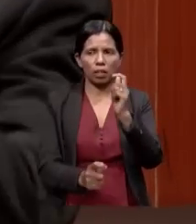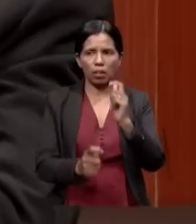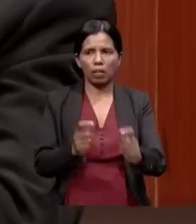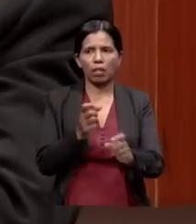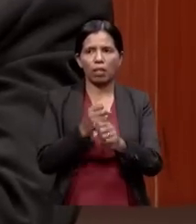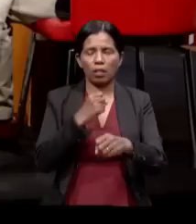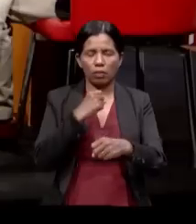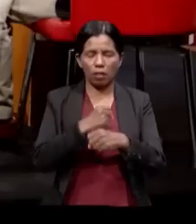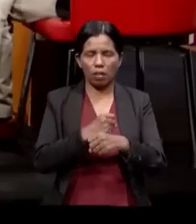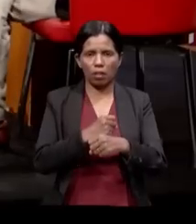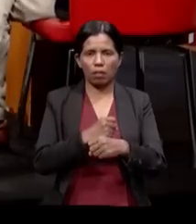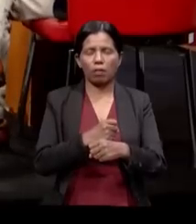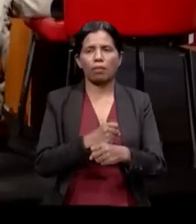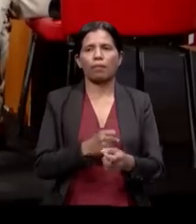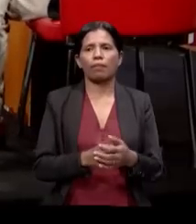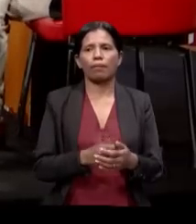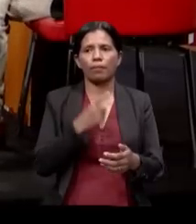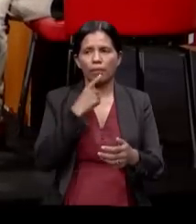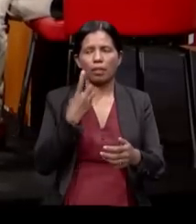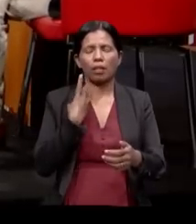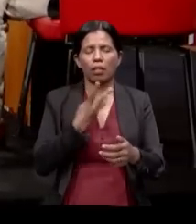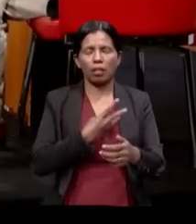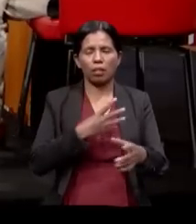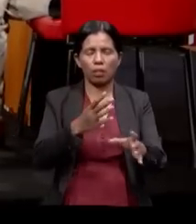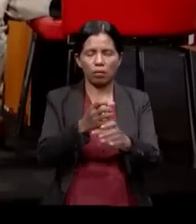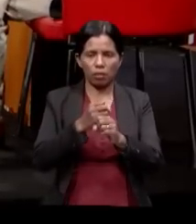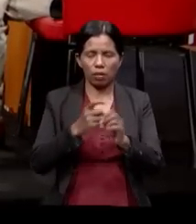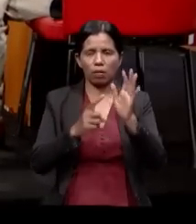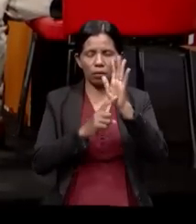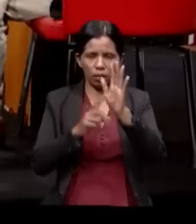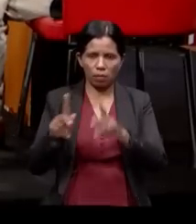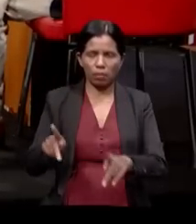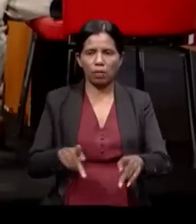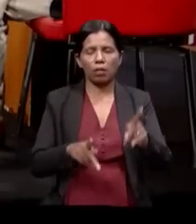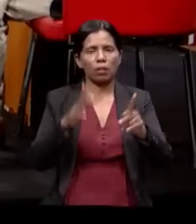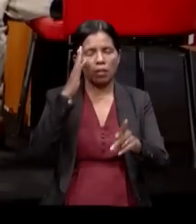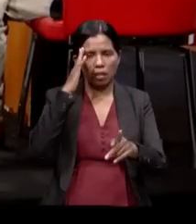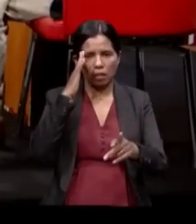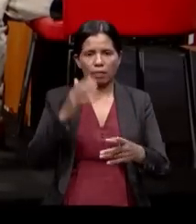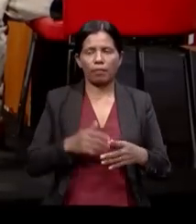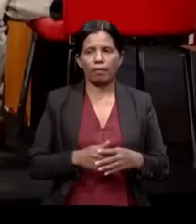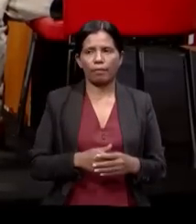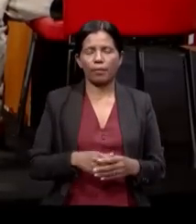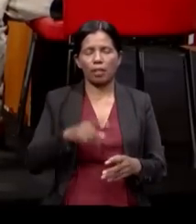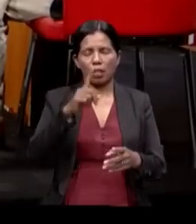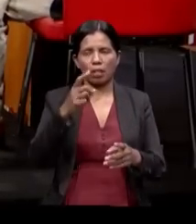halo, validação. Nia questão nebe te tem coloca para público até, né? Maka ne, ida